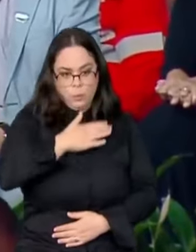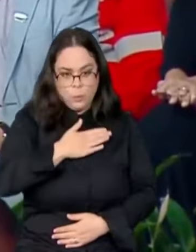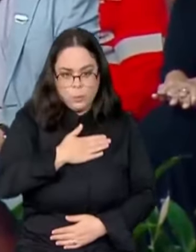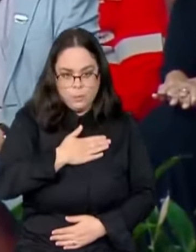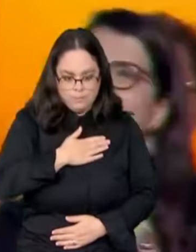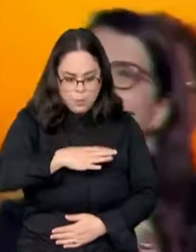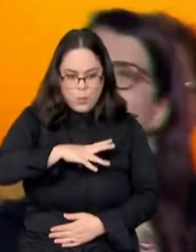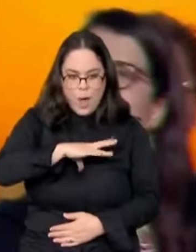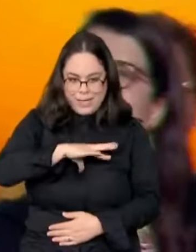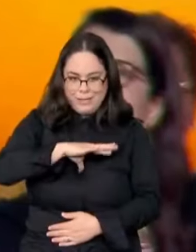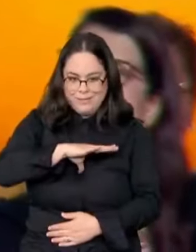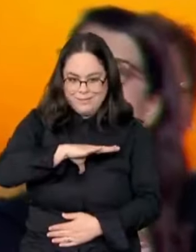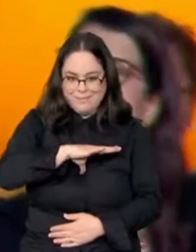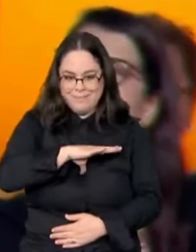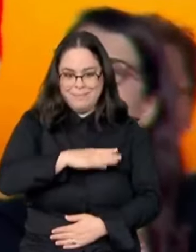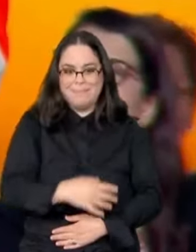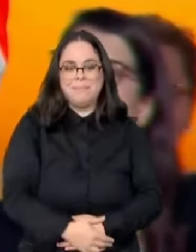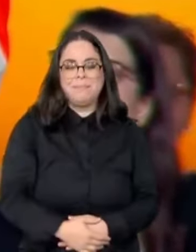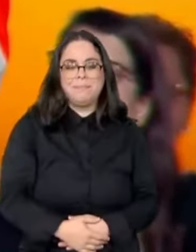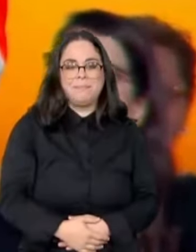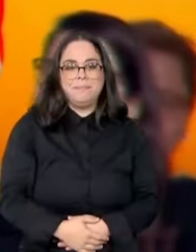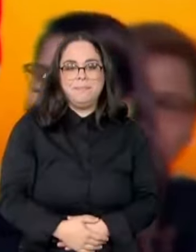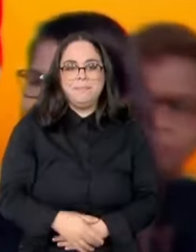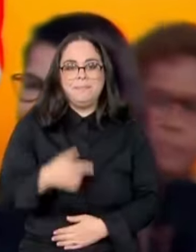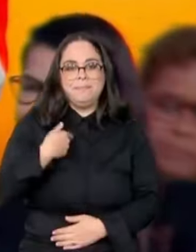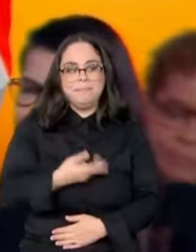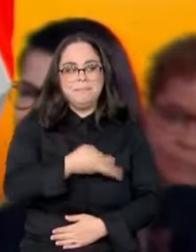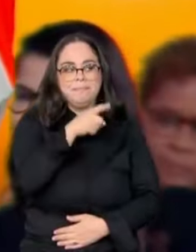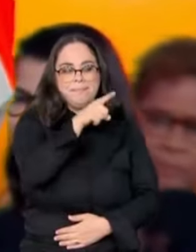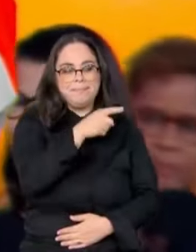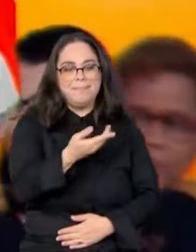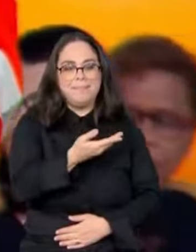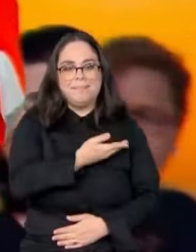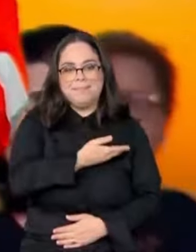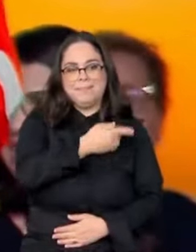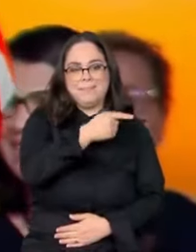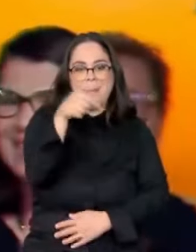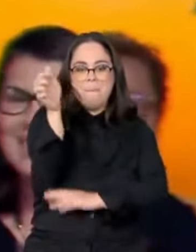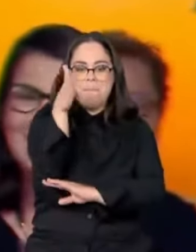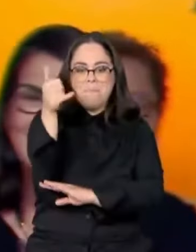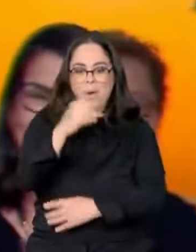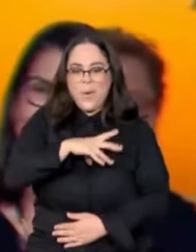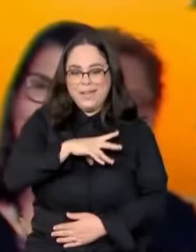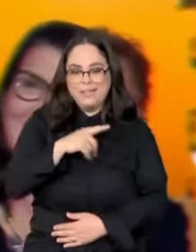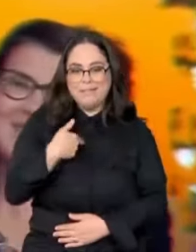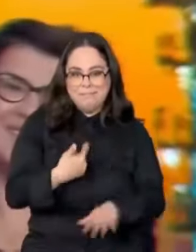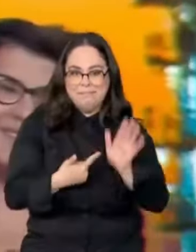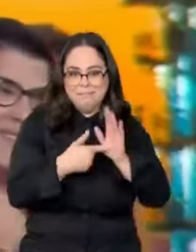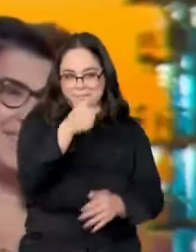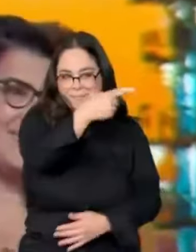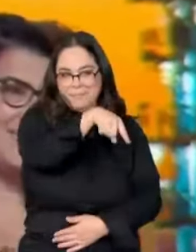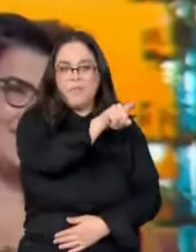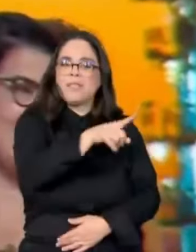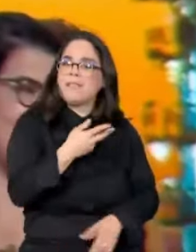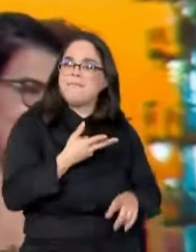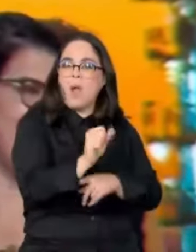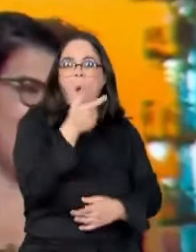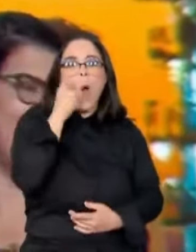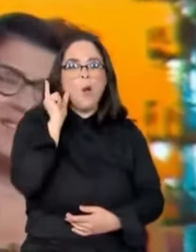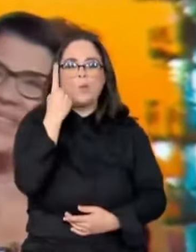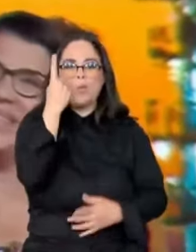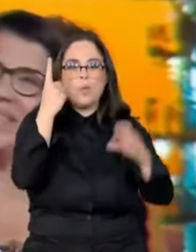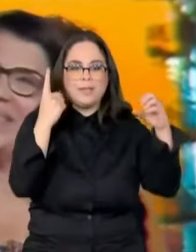o Corinthians. Eu estou vendo um companheiro com a bandeira do Corinthians, eu queria dizer para vocês, vocês ganharam ontem de